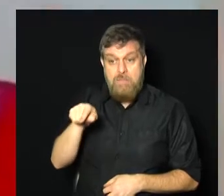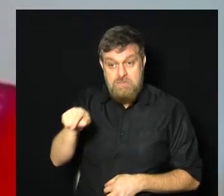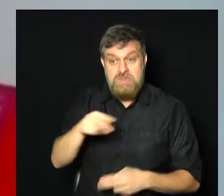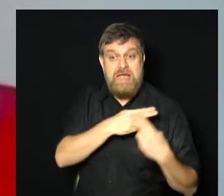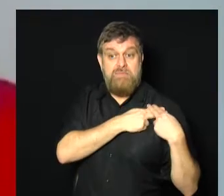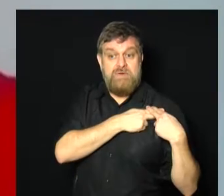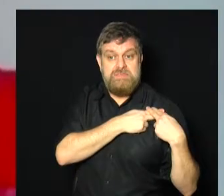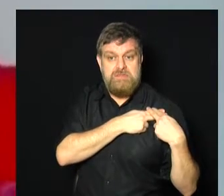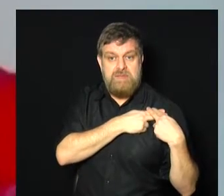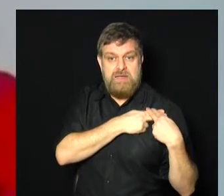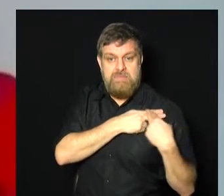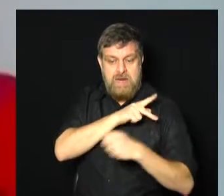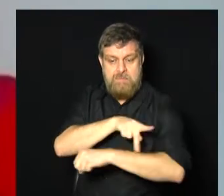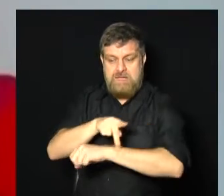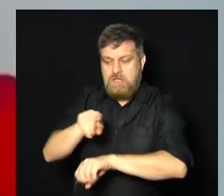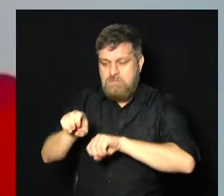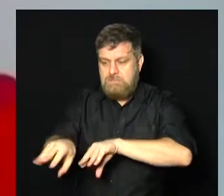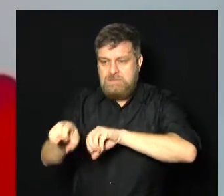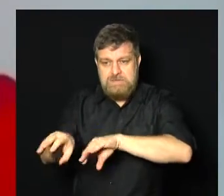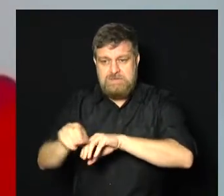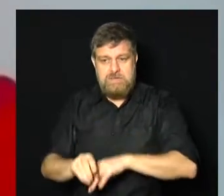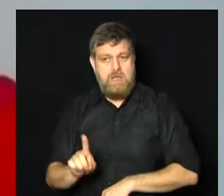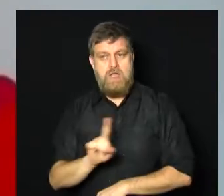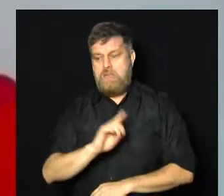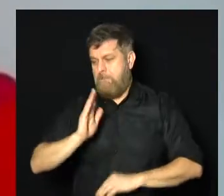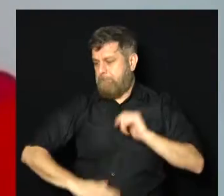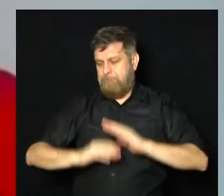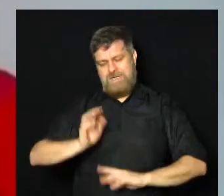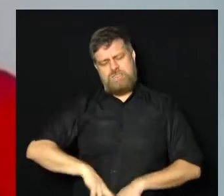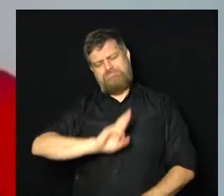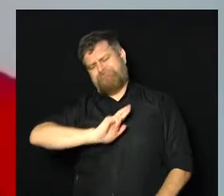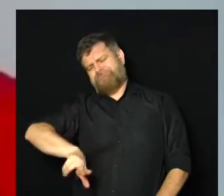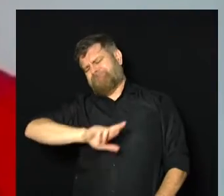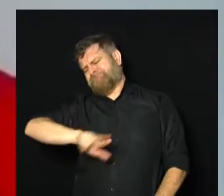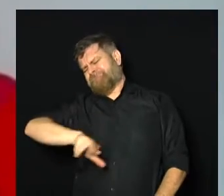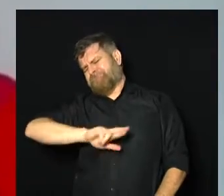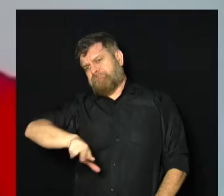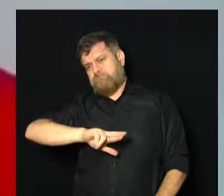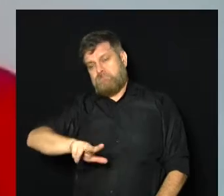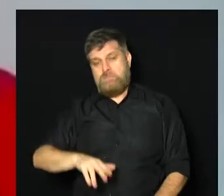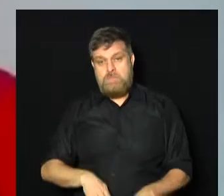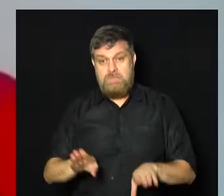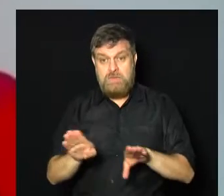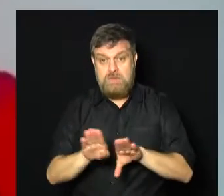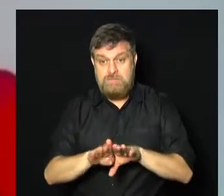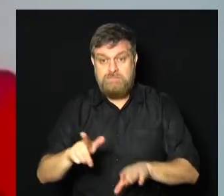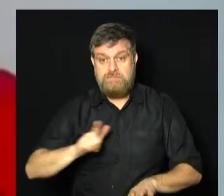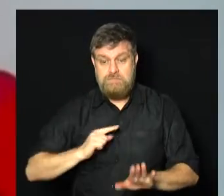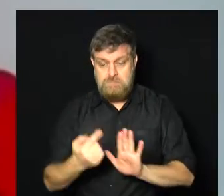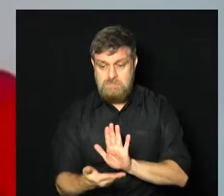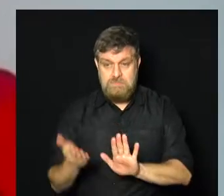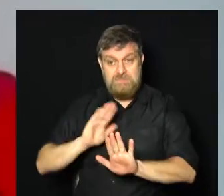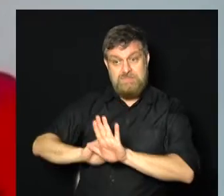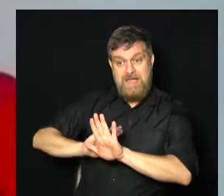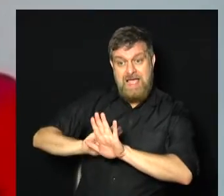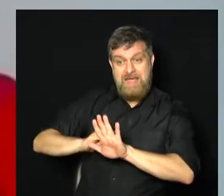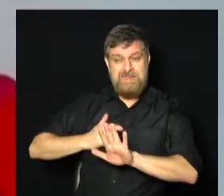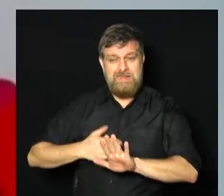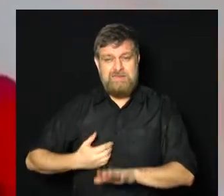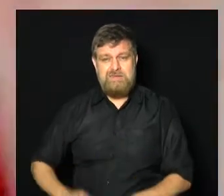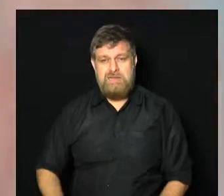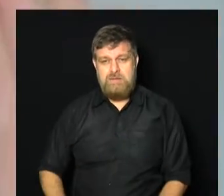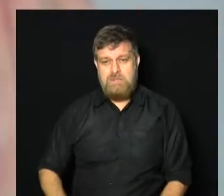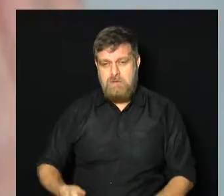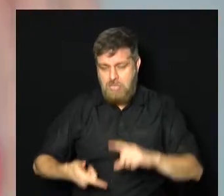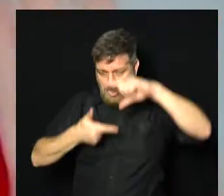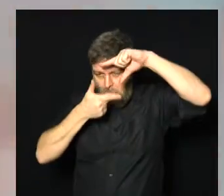pelo pedagógico. Mas isso não existe na prática. E, além disso, por trás tem uma concepção muito atrasada, muito ultrapassada